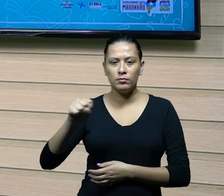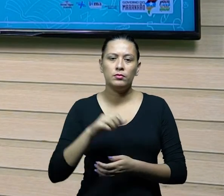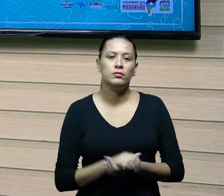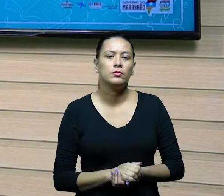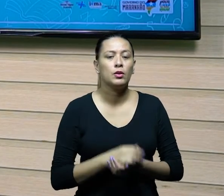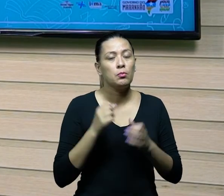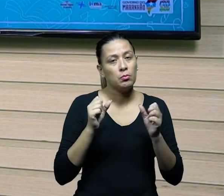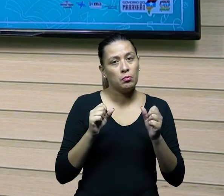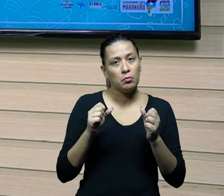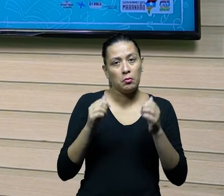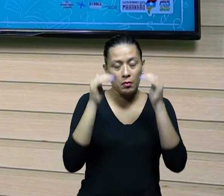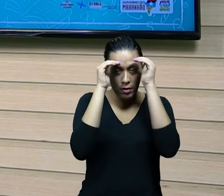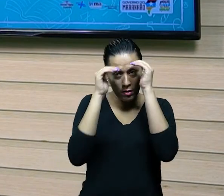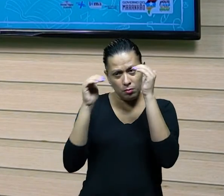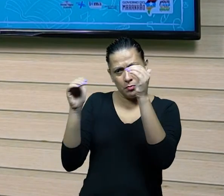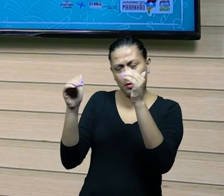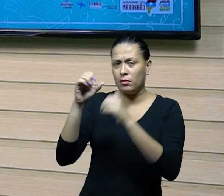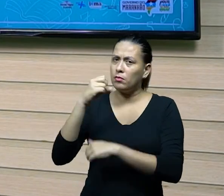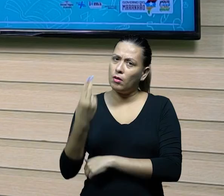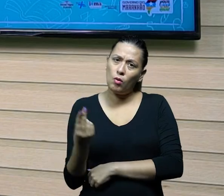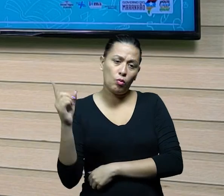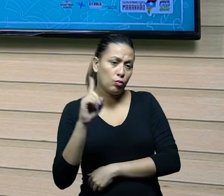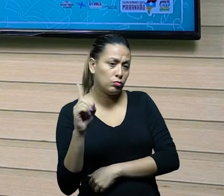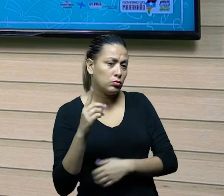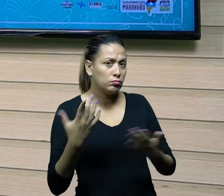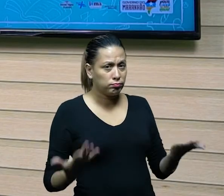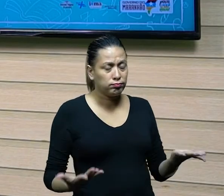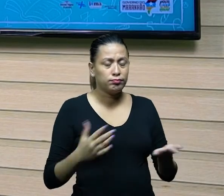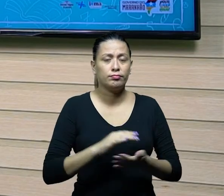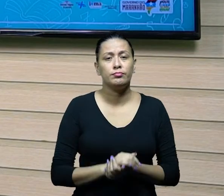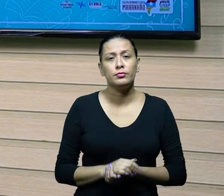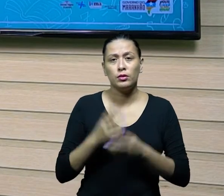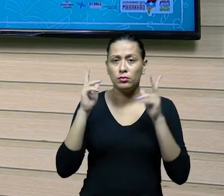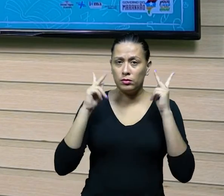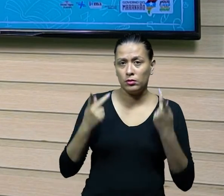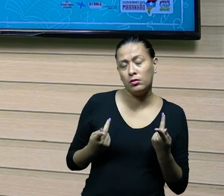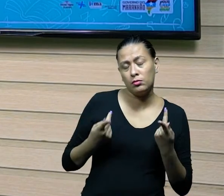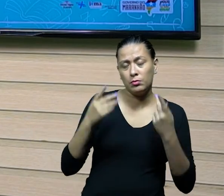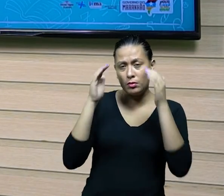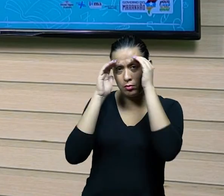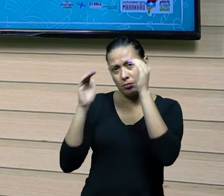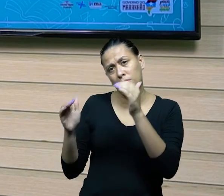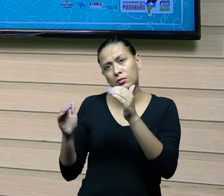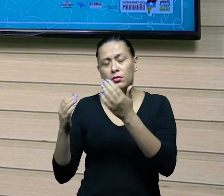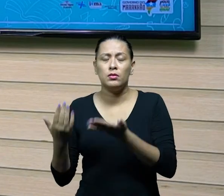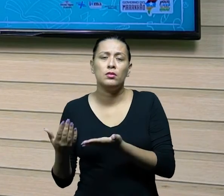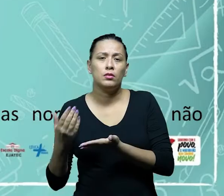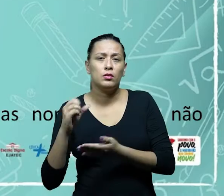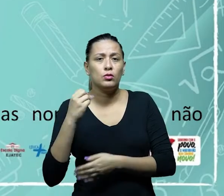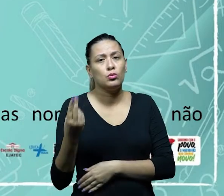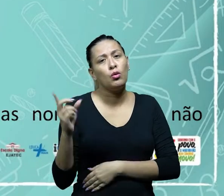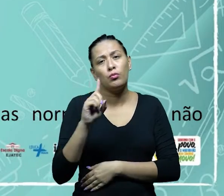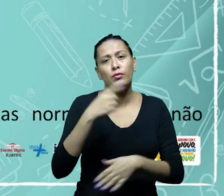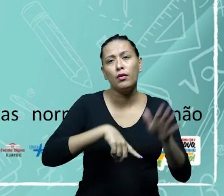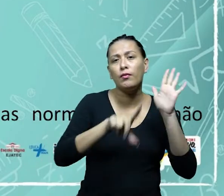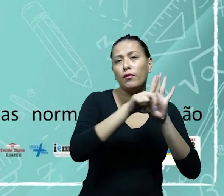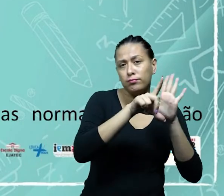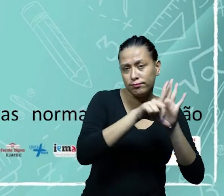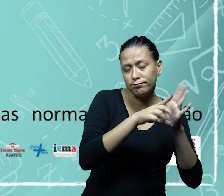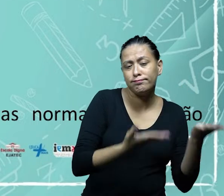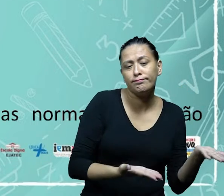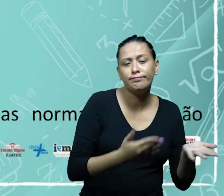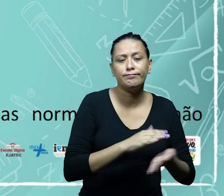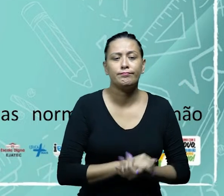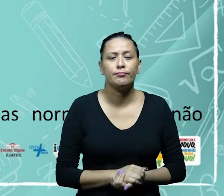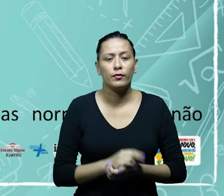éticas elas assumem né que de fato o ser humano ele pode obedecer ou não aquela Norma então por isso